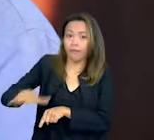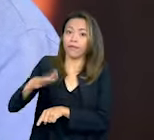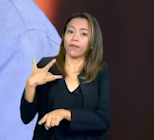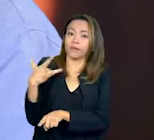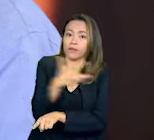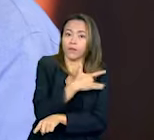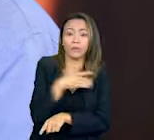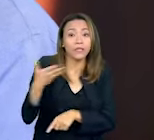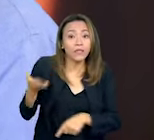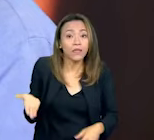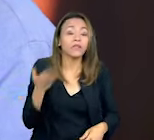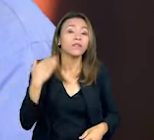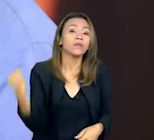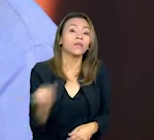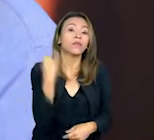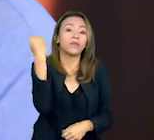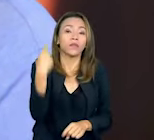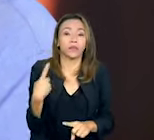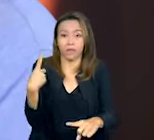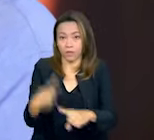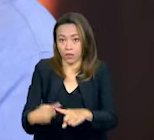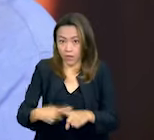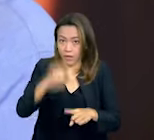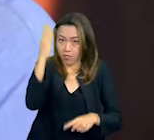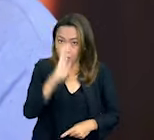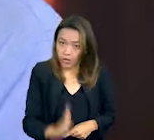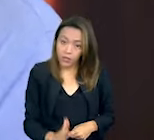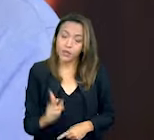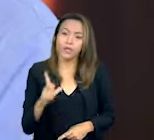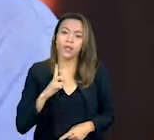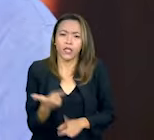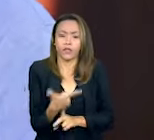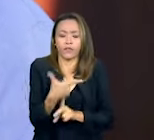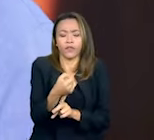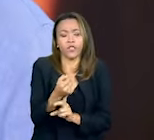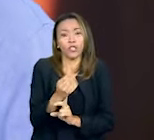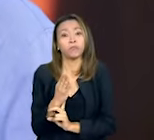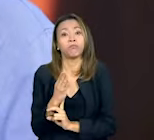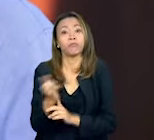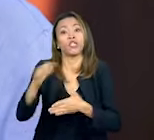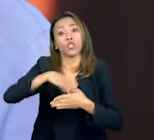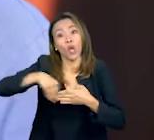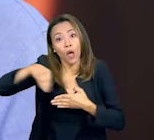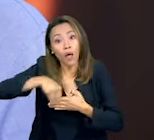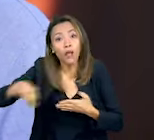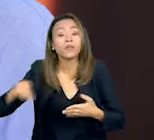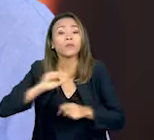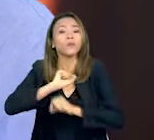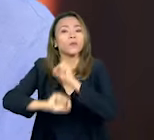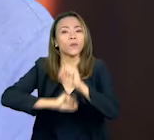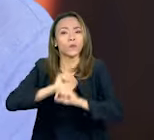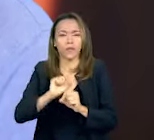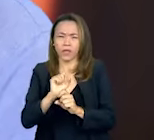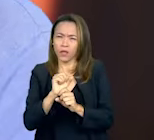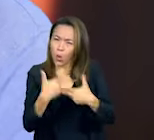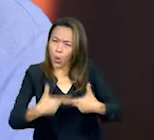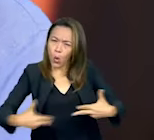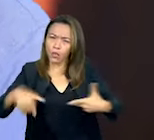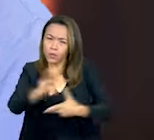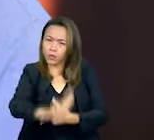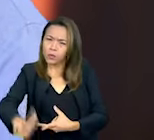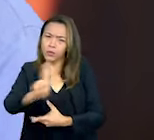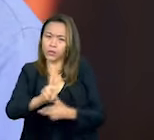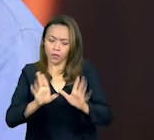importante, porque o Brasil hoje importa 20 bilhões de dólares das coisas que nós utilizamos na saúde. Se a gente